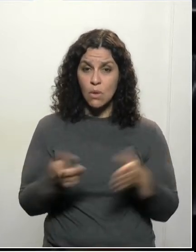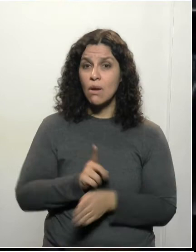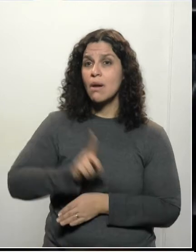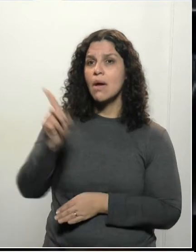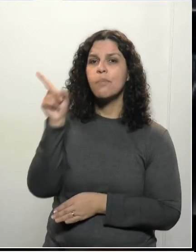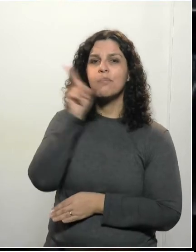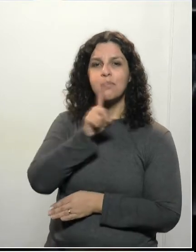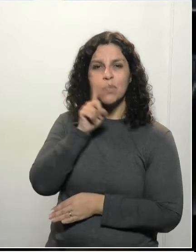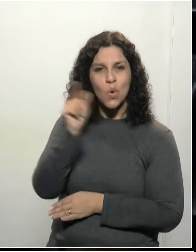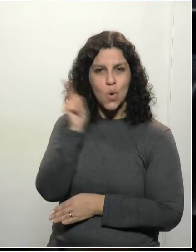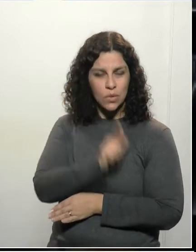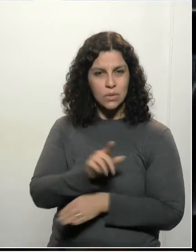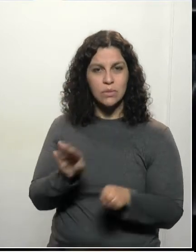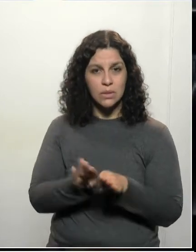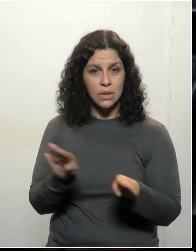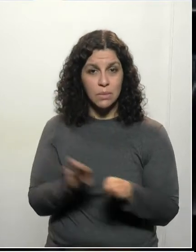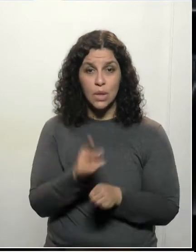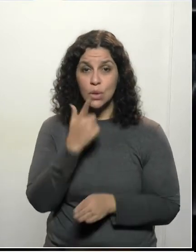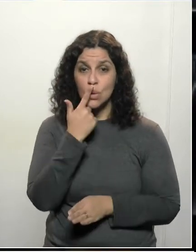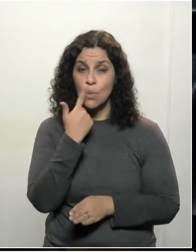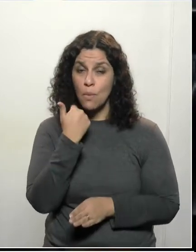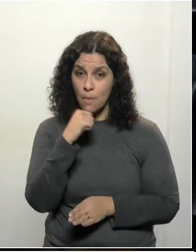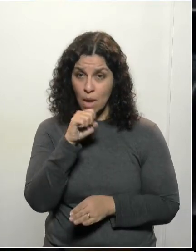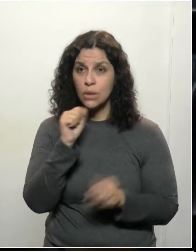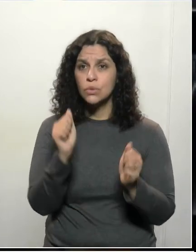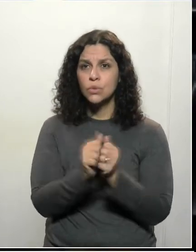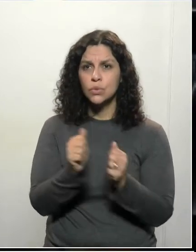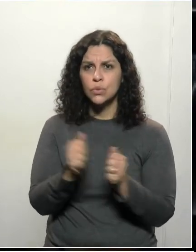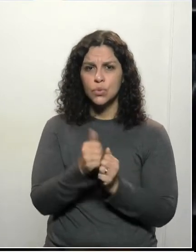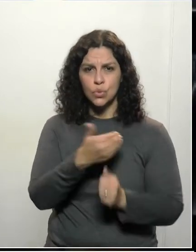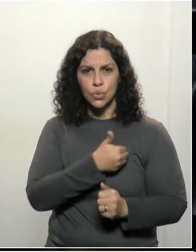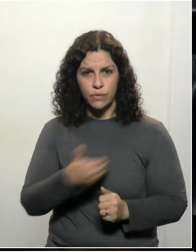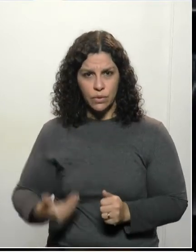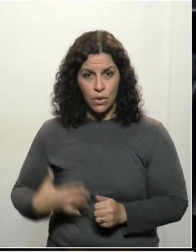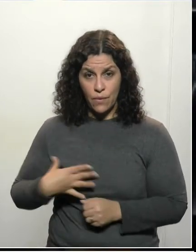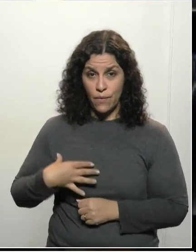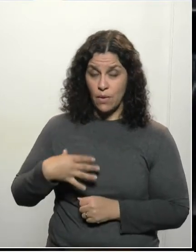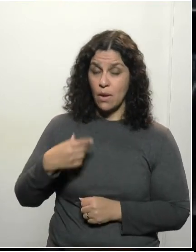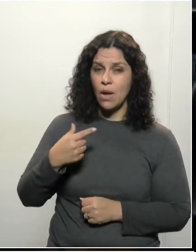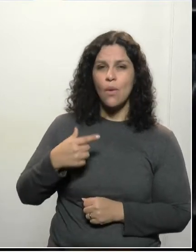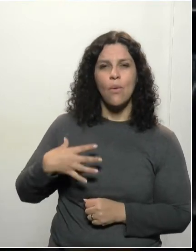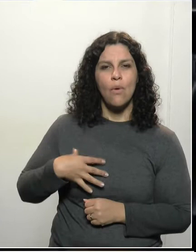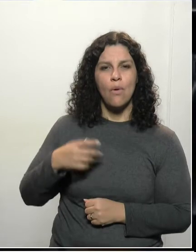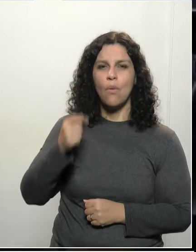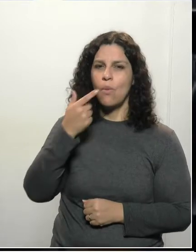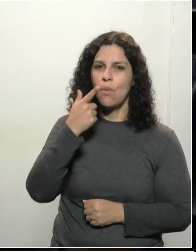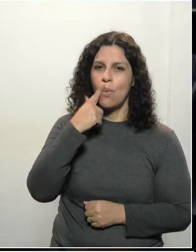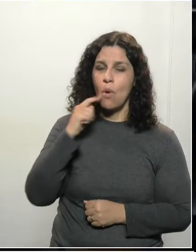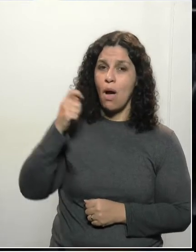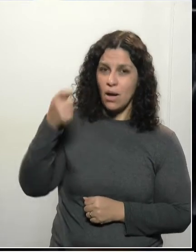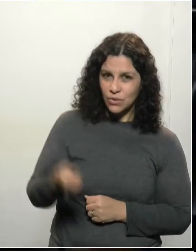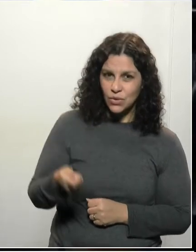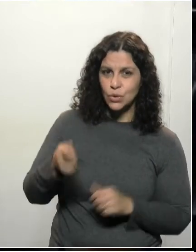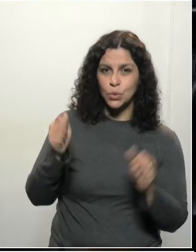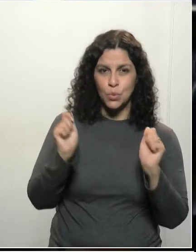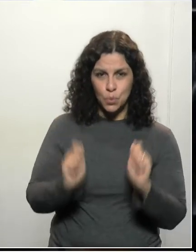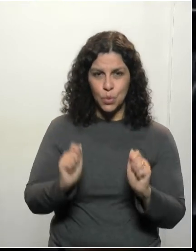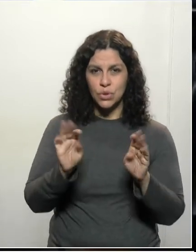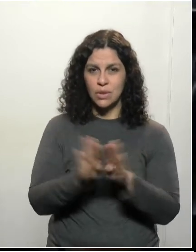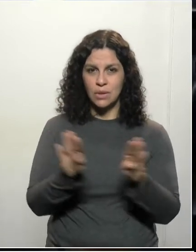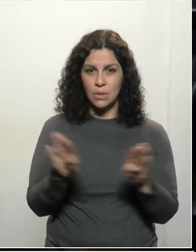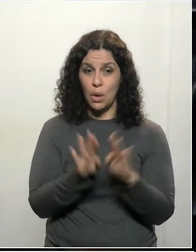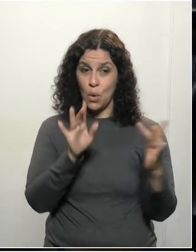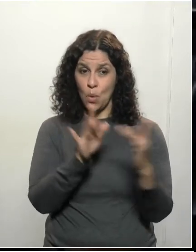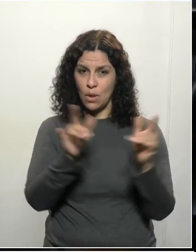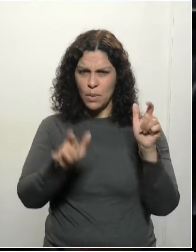Unidos. Com o pai do nosso governador, o apresentador Ratinho, na época em que podia juntar a gente, nós